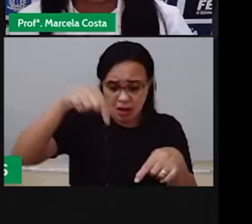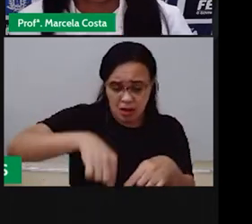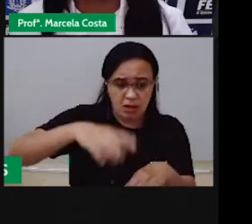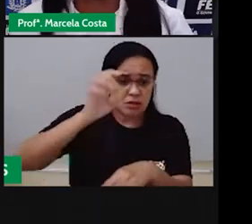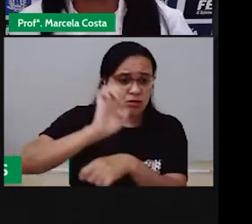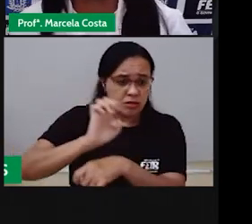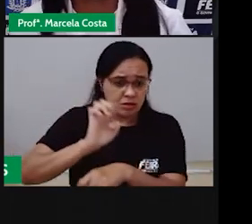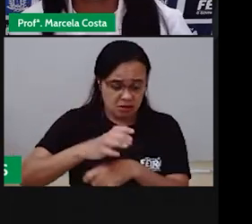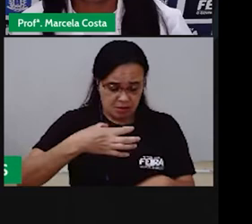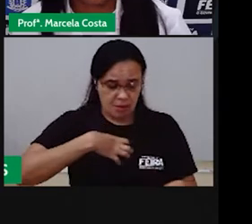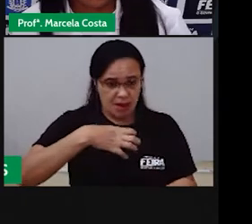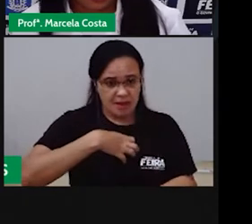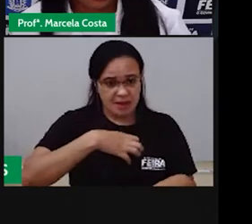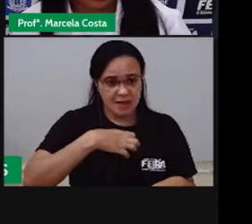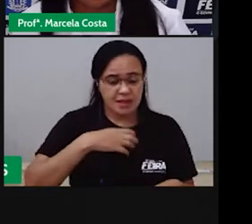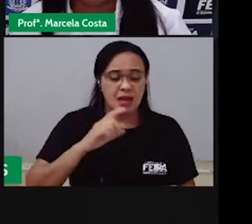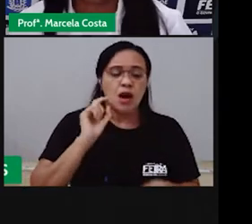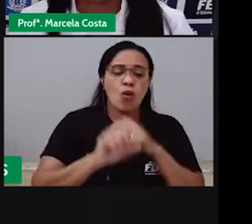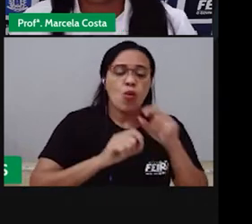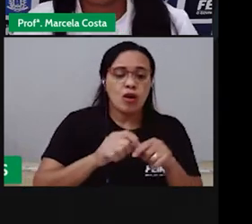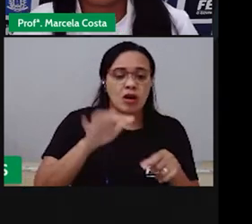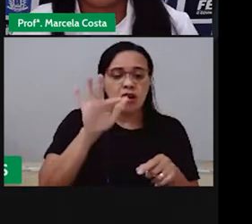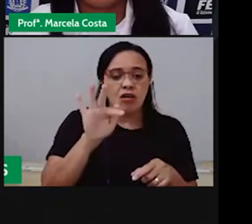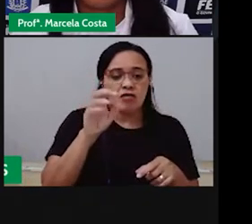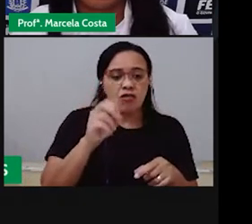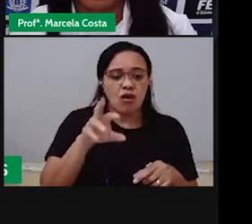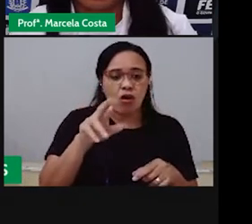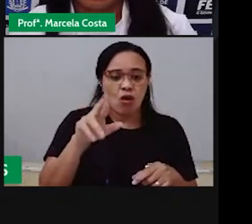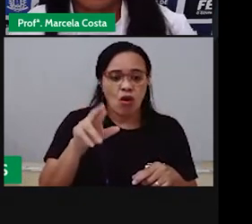se ver o forró-xote.